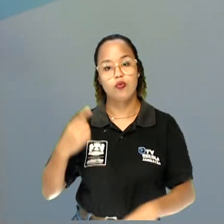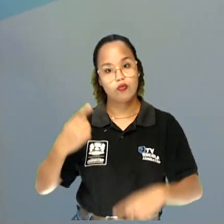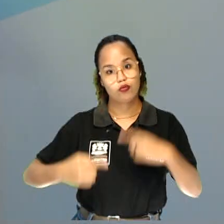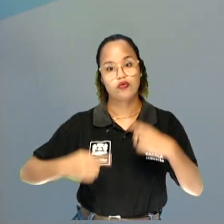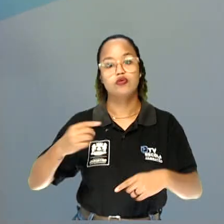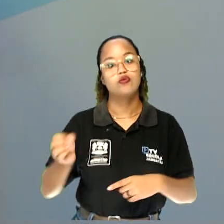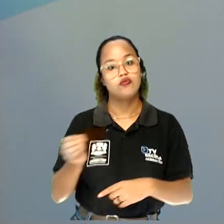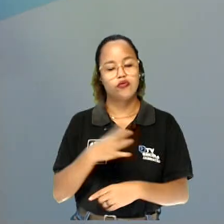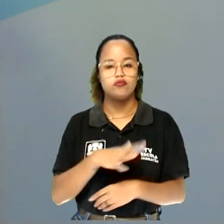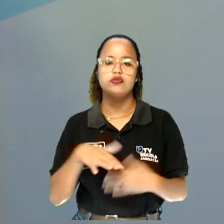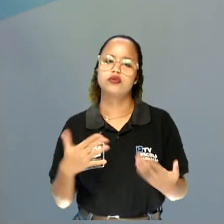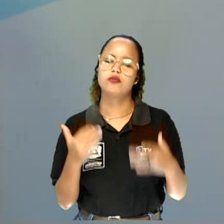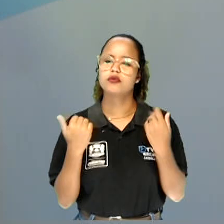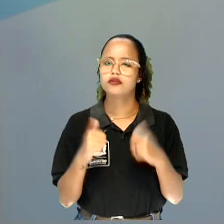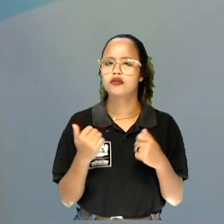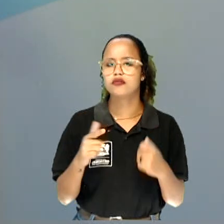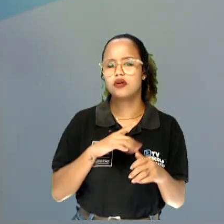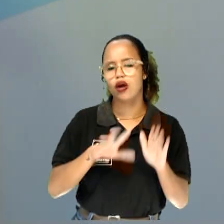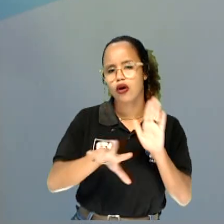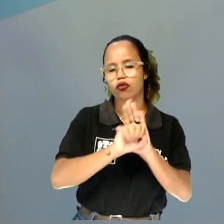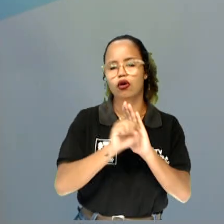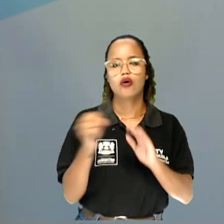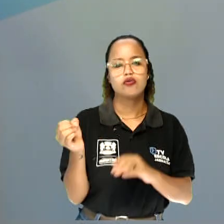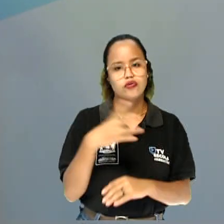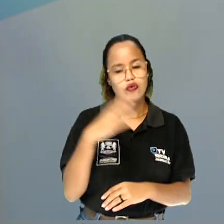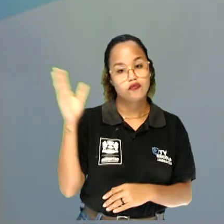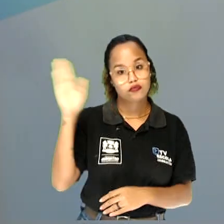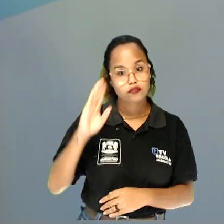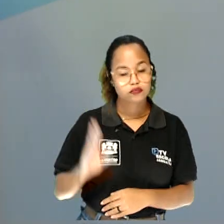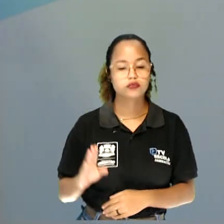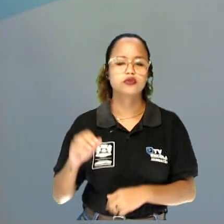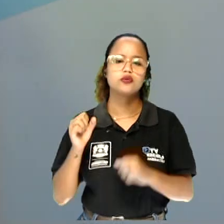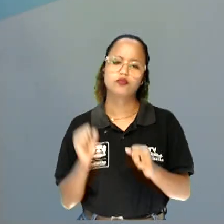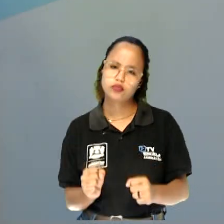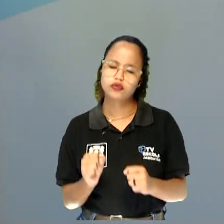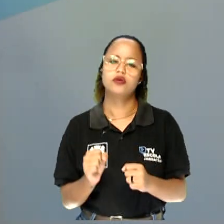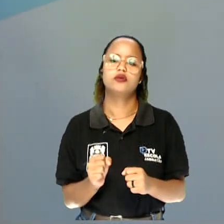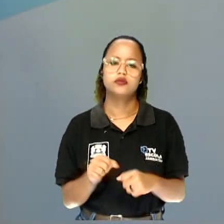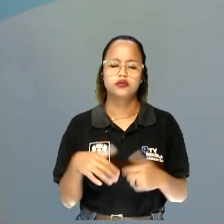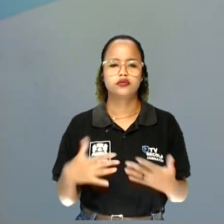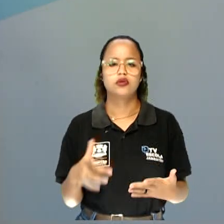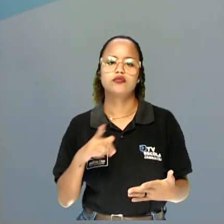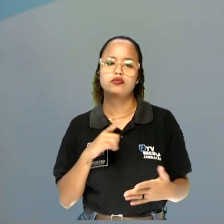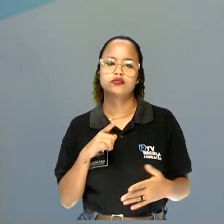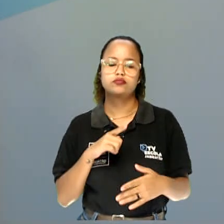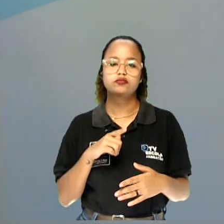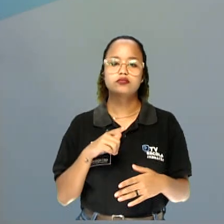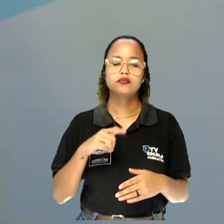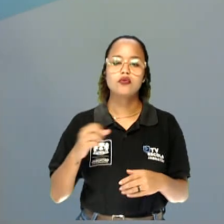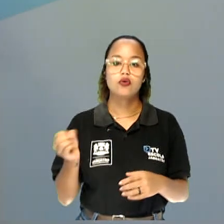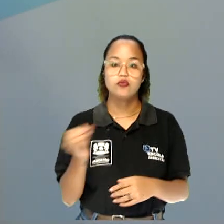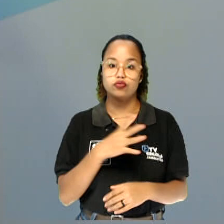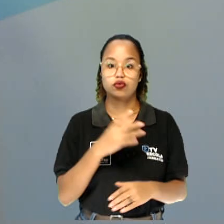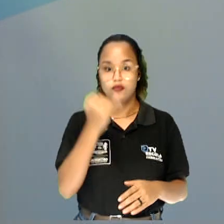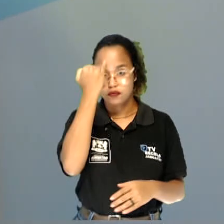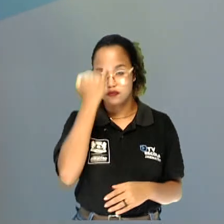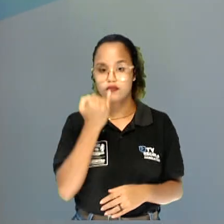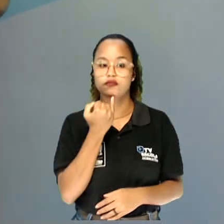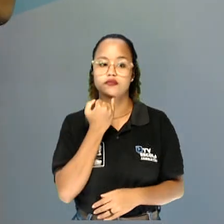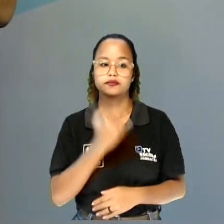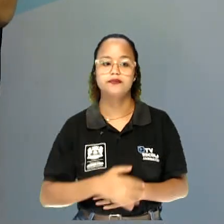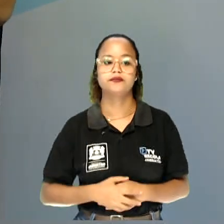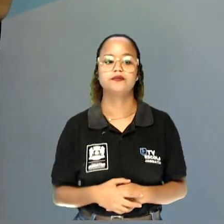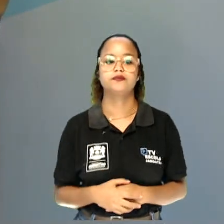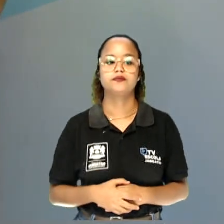ok? Então, precisava-se de novos símbolos nacionais que pudessem, então, congregar, construir essa nova identidade, ok? Vem para o